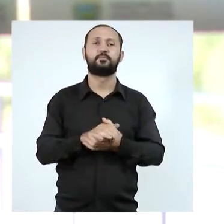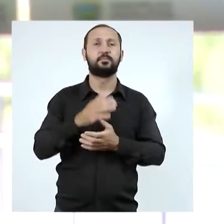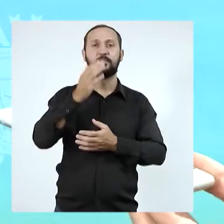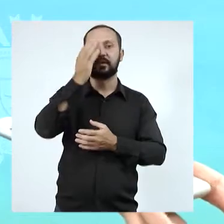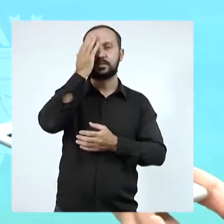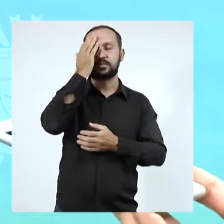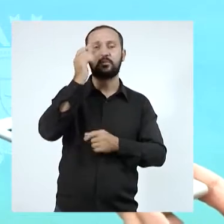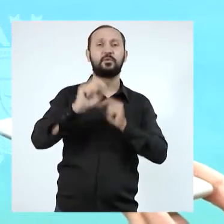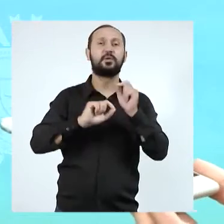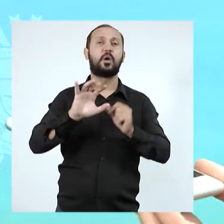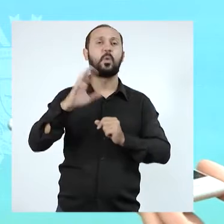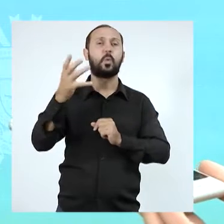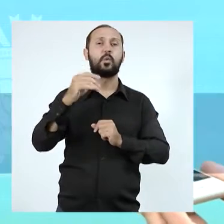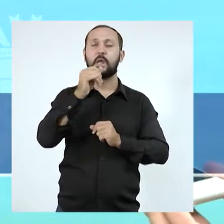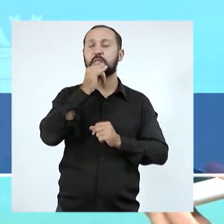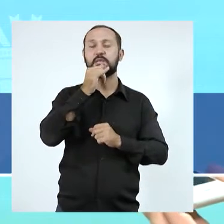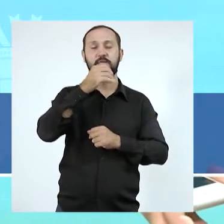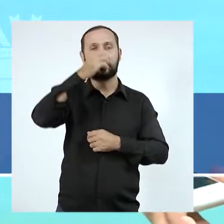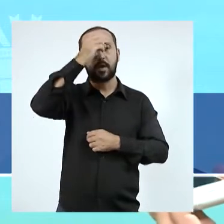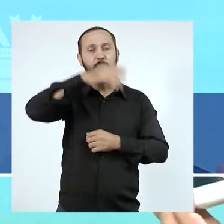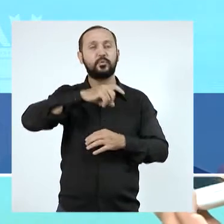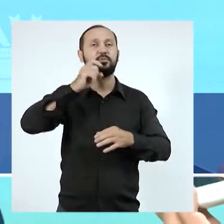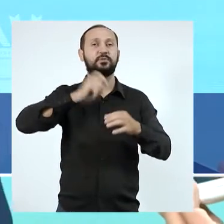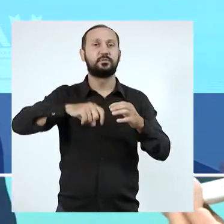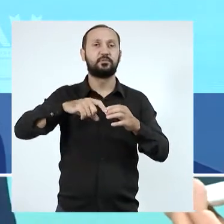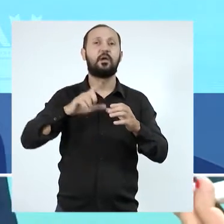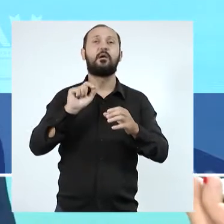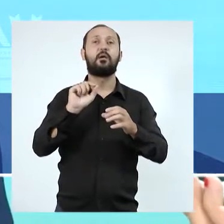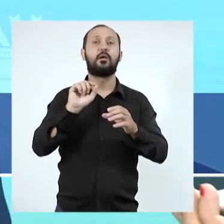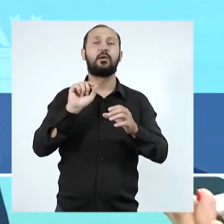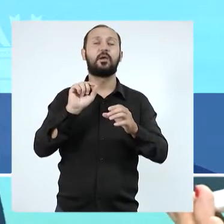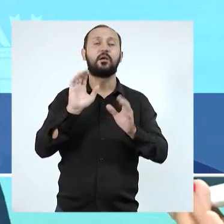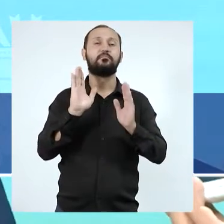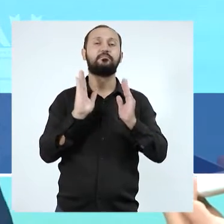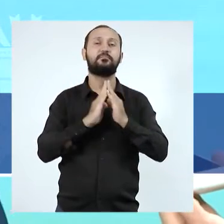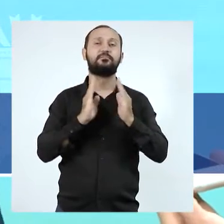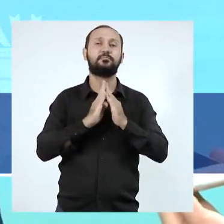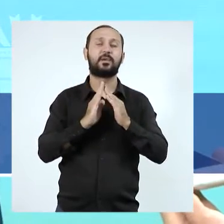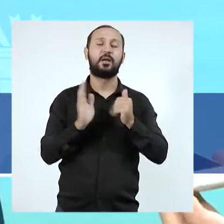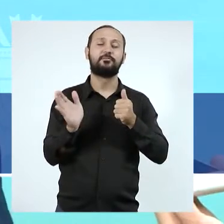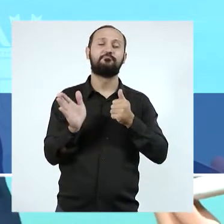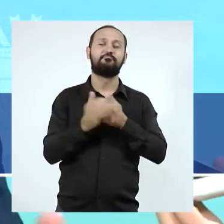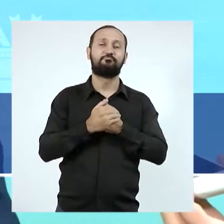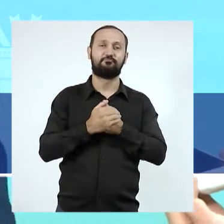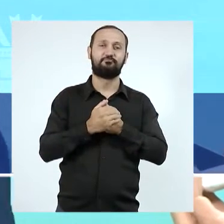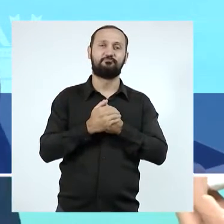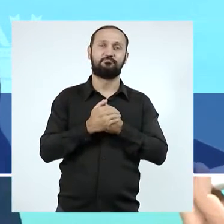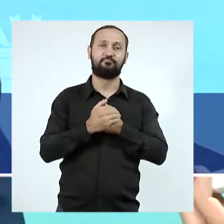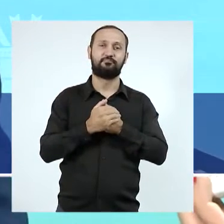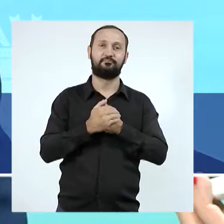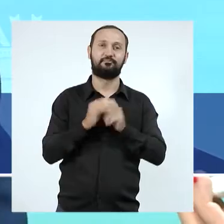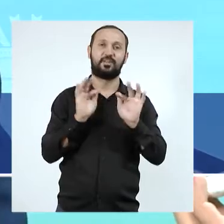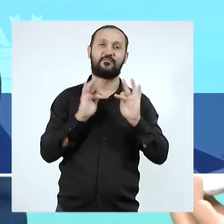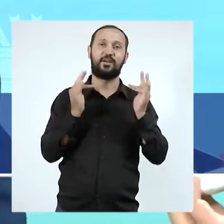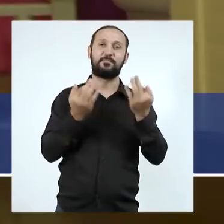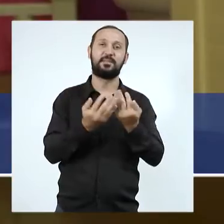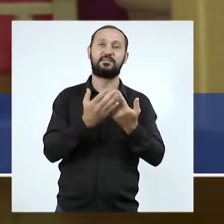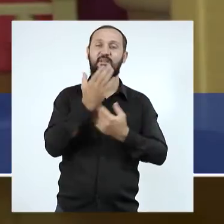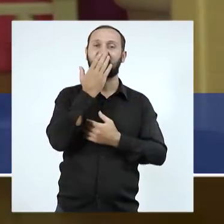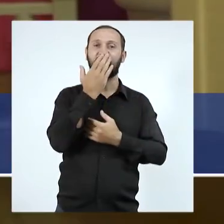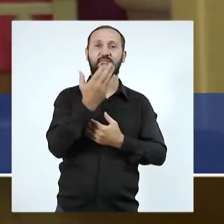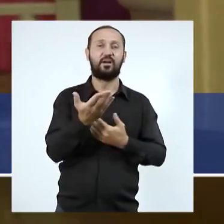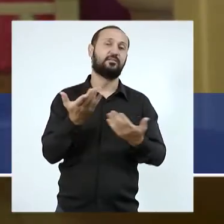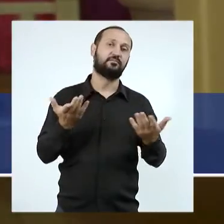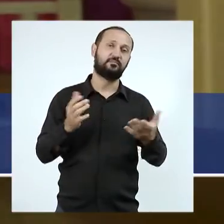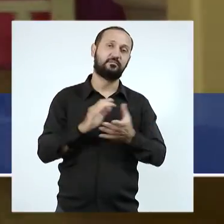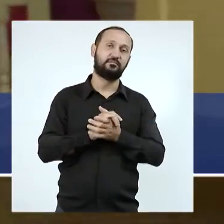do Sul. A gente sabe que a maioria dos casos de abuso sexual ocorre nas quatro paredes, debaixo do